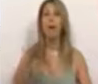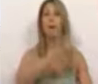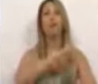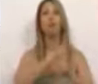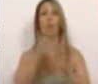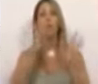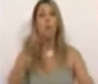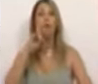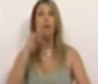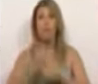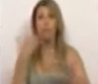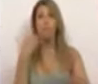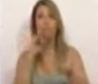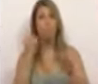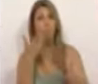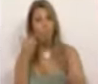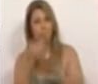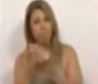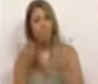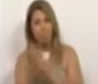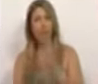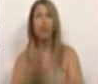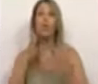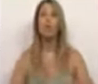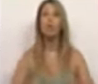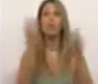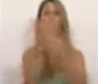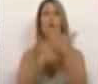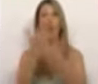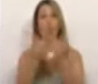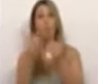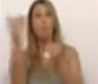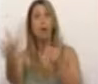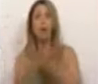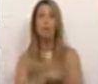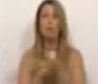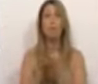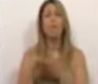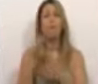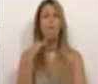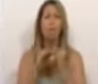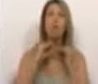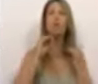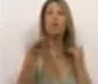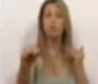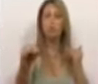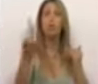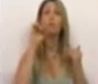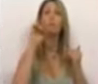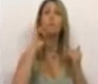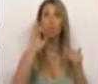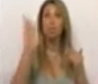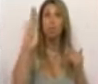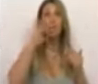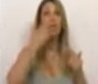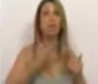emprego e assegurar o crescimento económico para lá da conjuntura, de forma sustentada, superando o principal déficit do país,